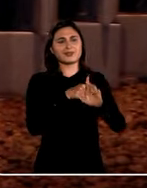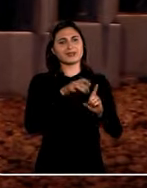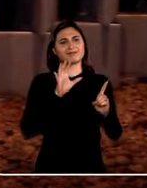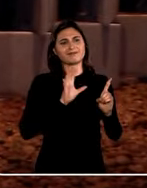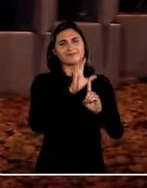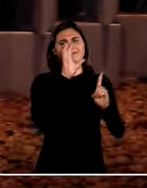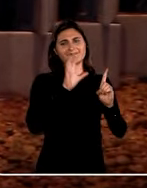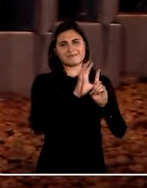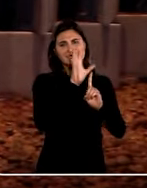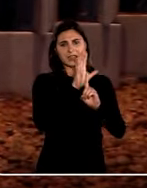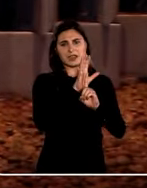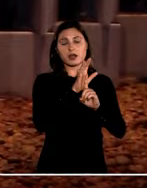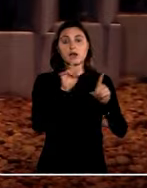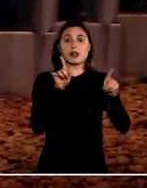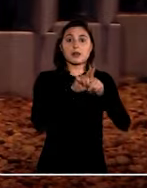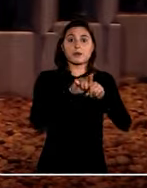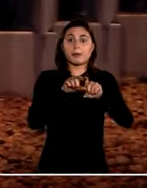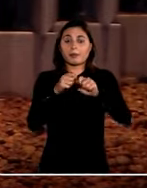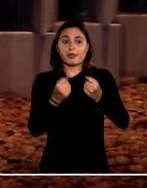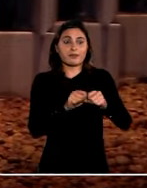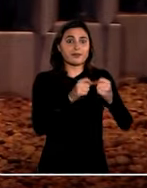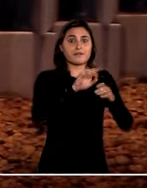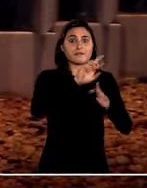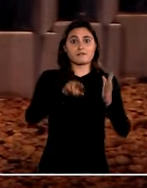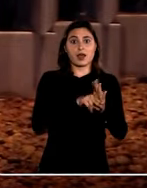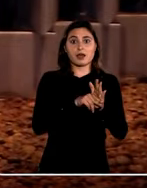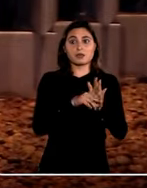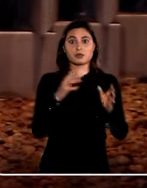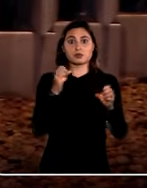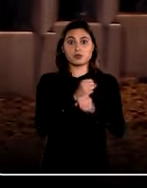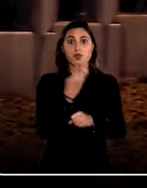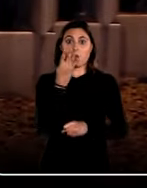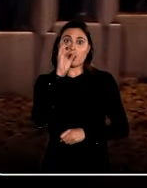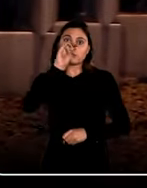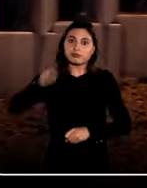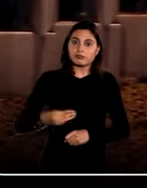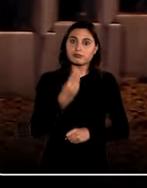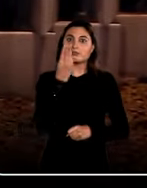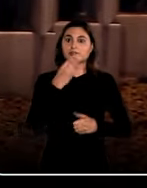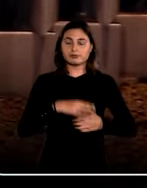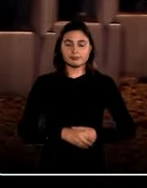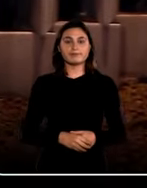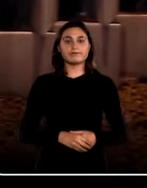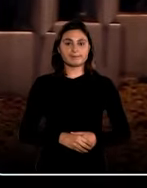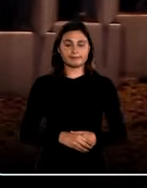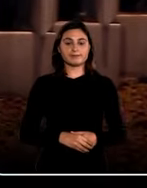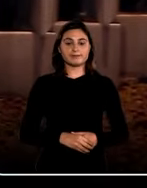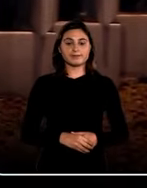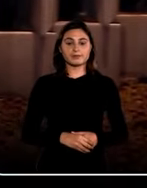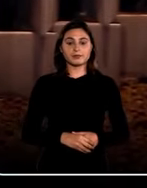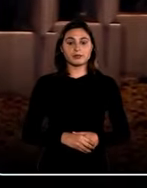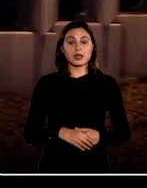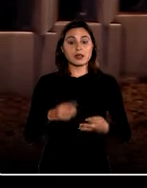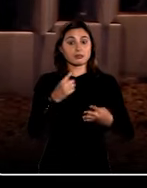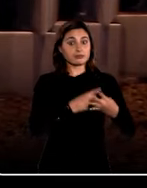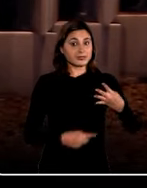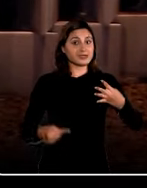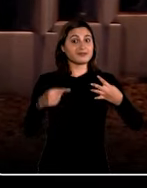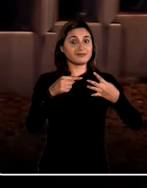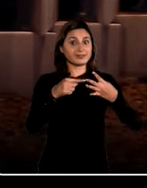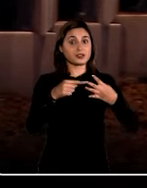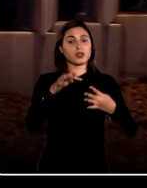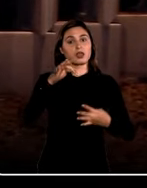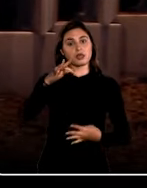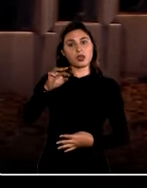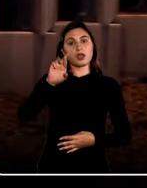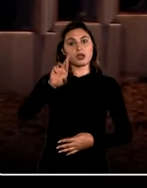materiais estimados em R milhões deais e de danos morais coletivos no mesmo valor contudo em Segunda instância